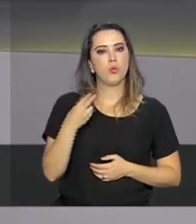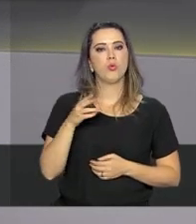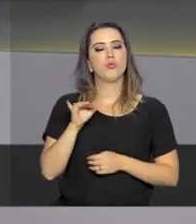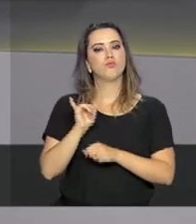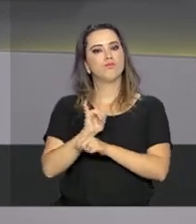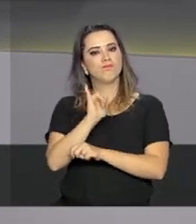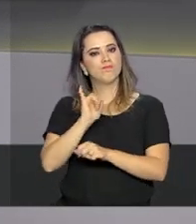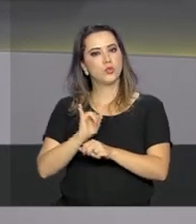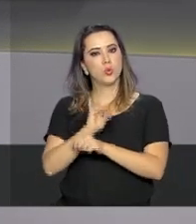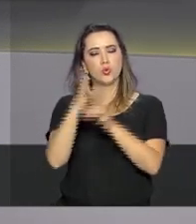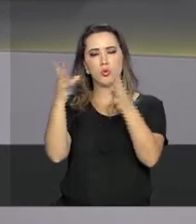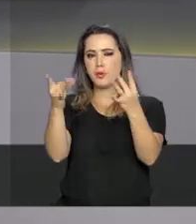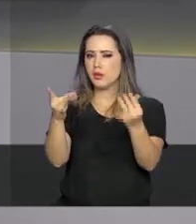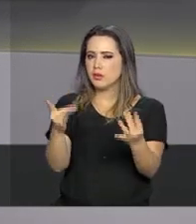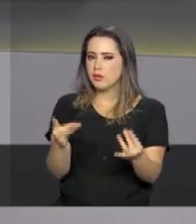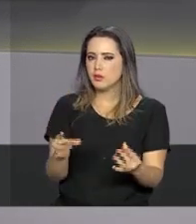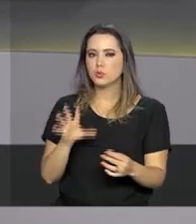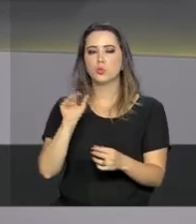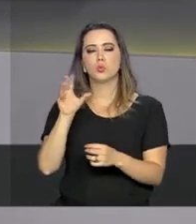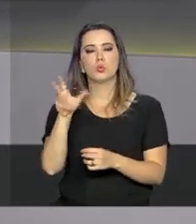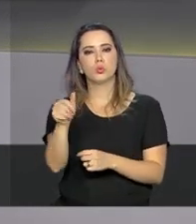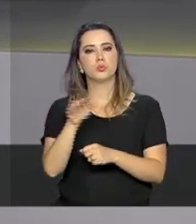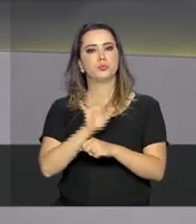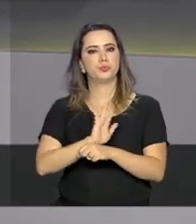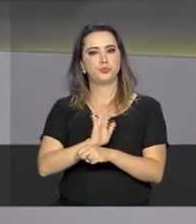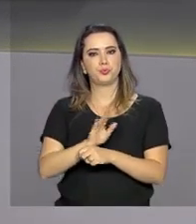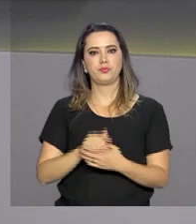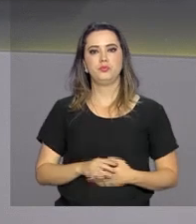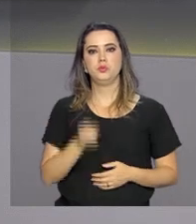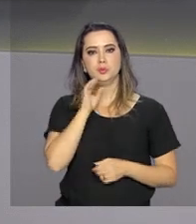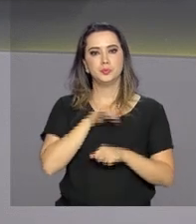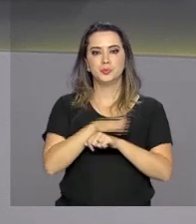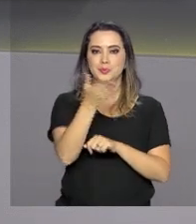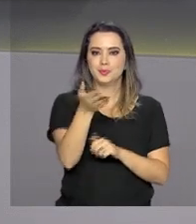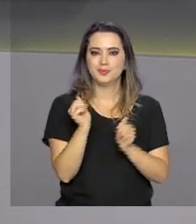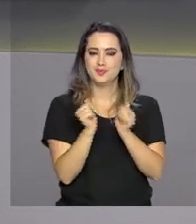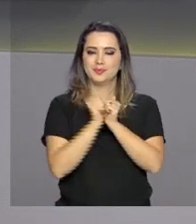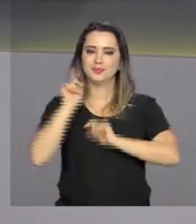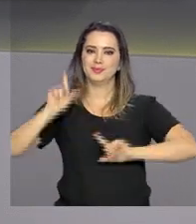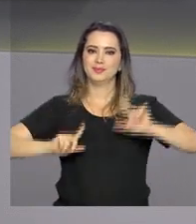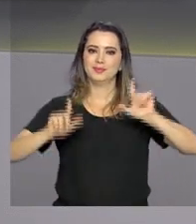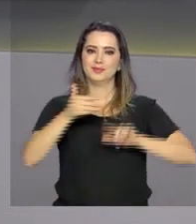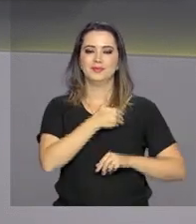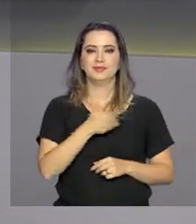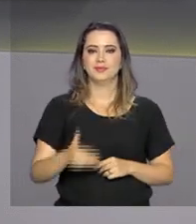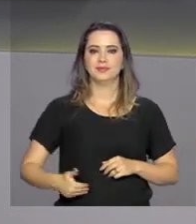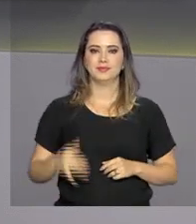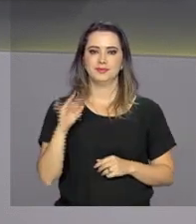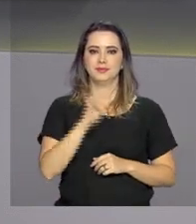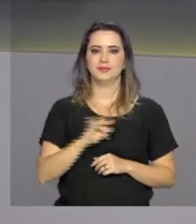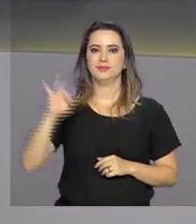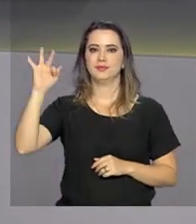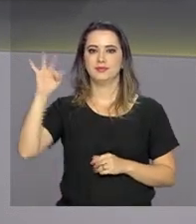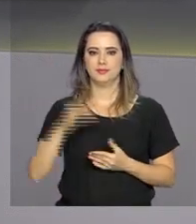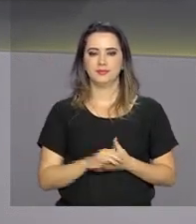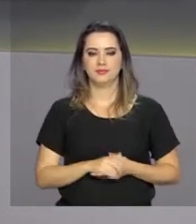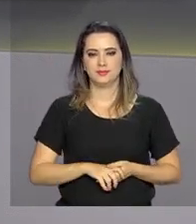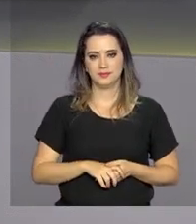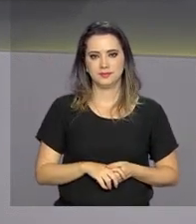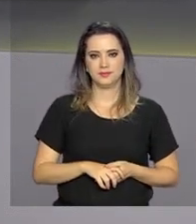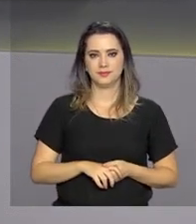as reportagens estão disponíveis em nosso canal no youtube uma boa noite pra você e continue com a gente aqui na nbr a tv do governo